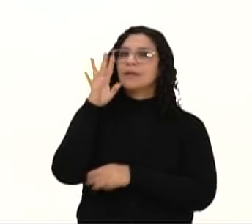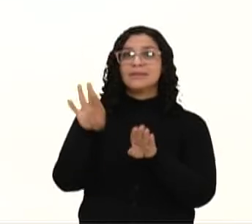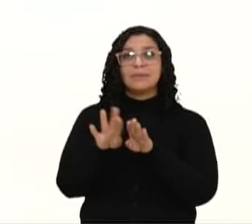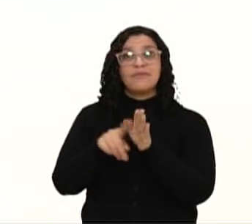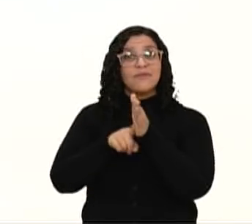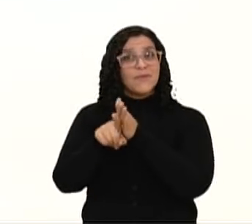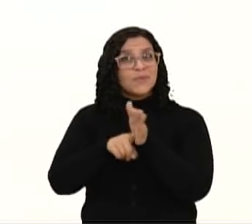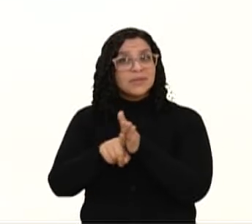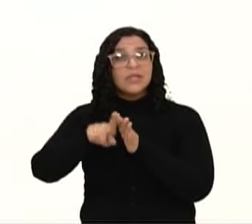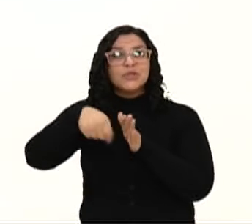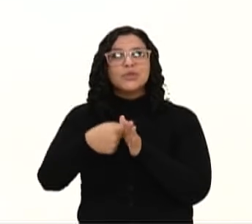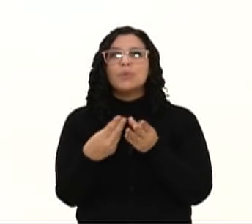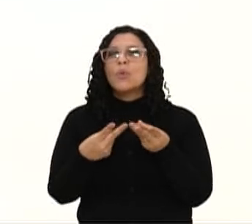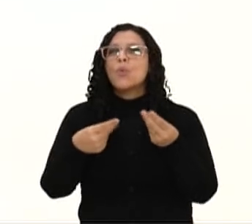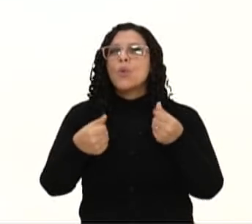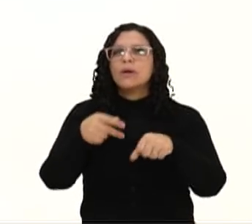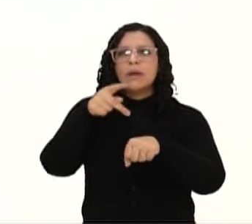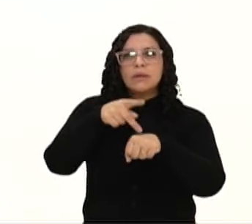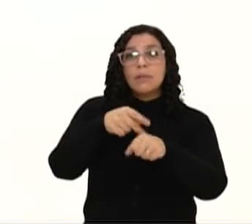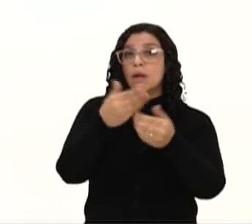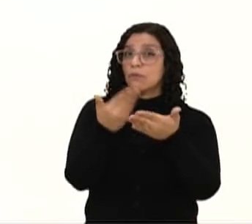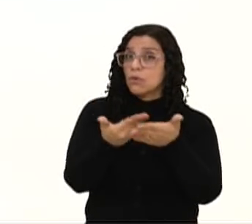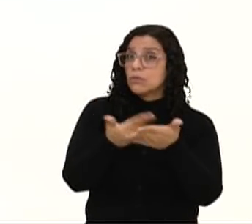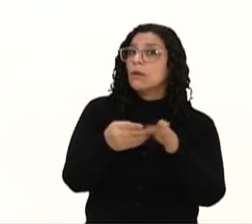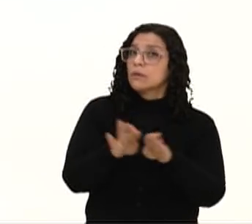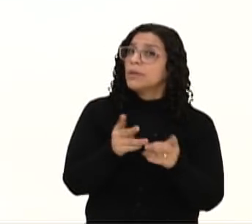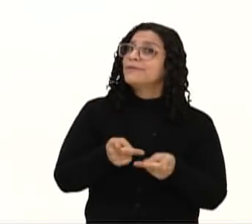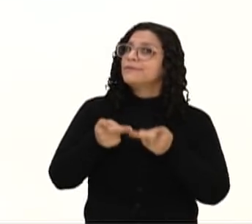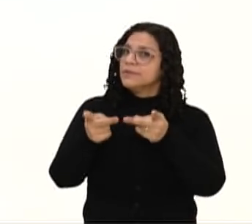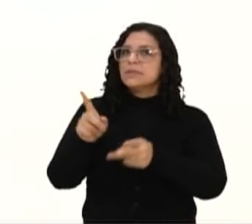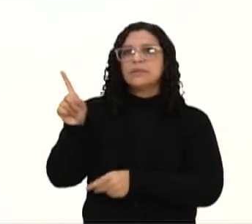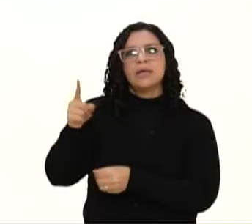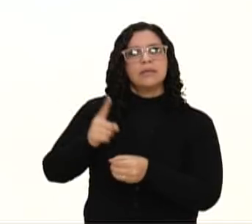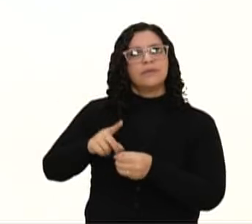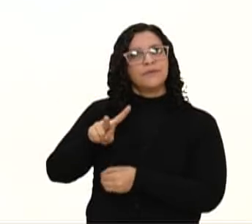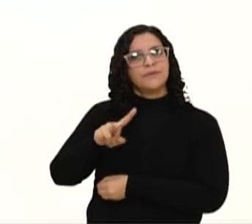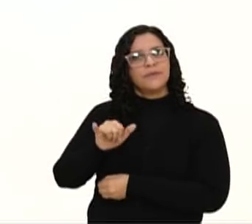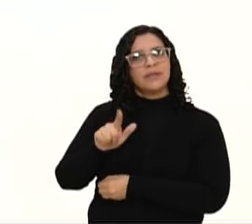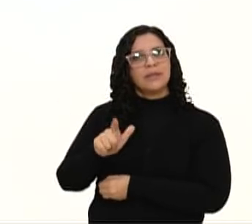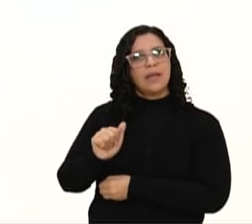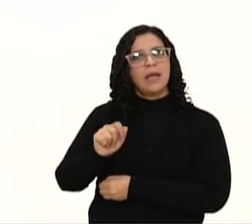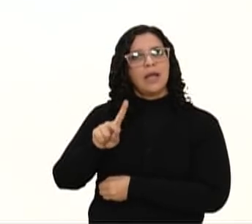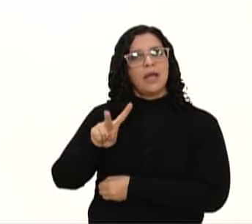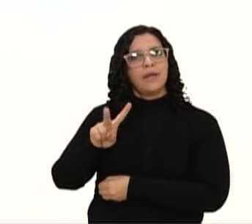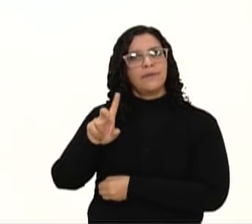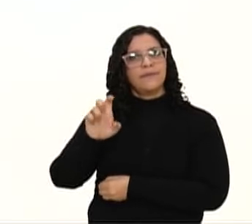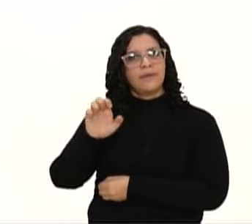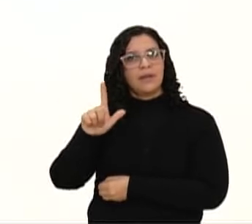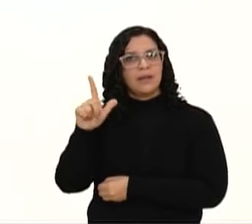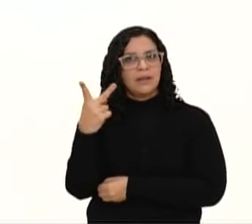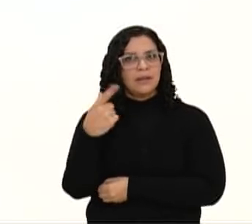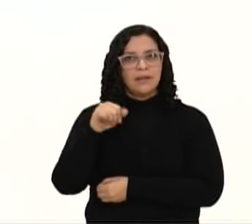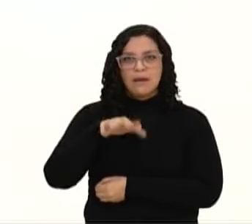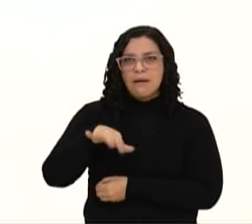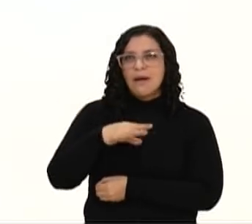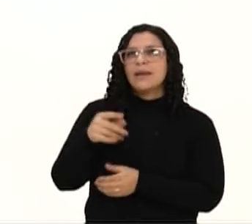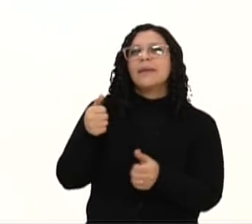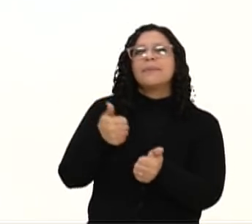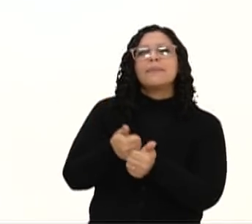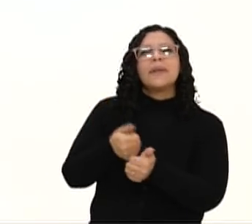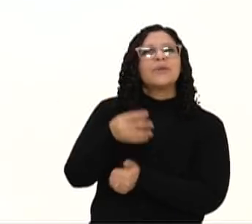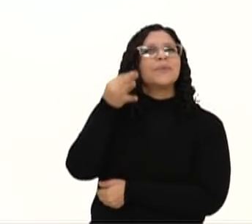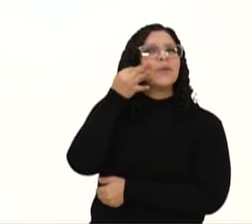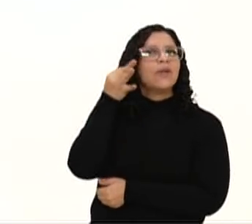fazer pesquisa ou que vão desenvolver algum estudo também, vão nesta região ali do nosso estado, né, ali em Ponta